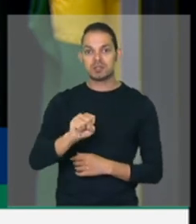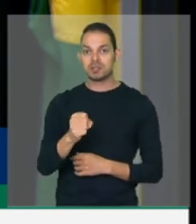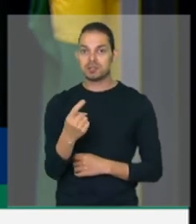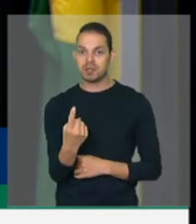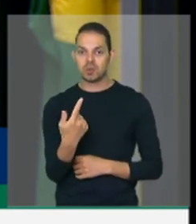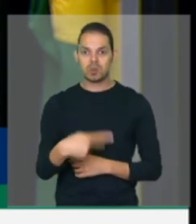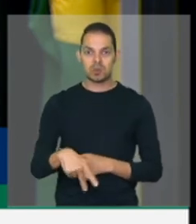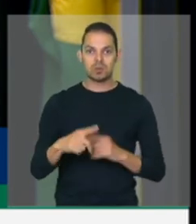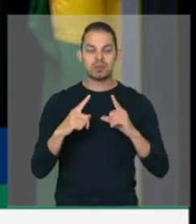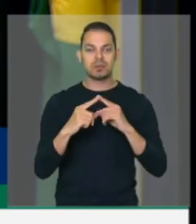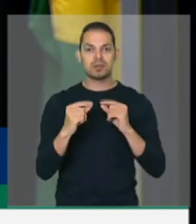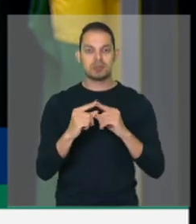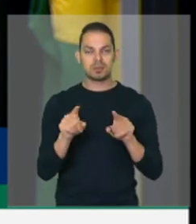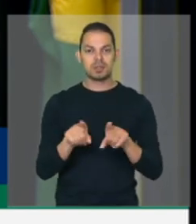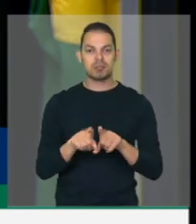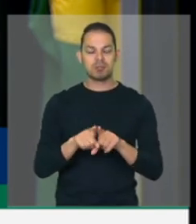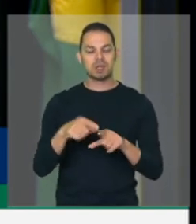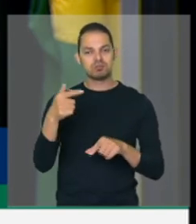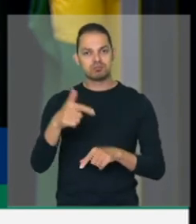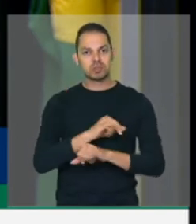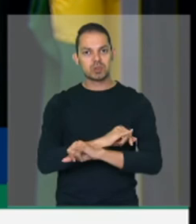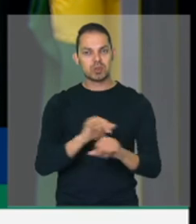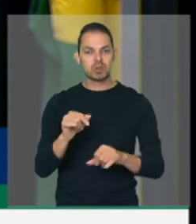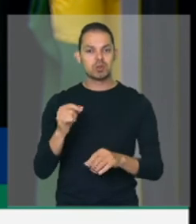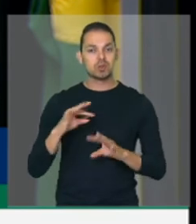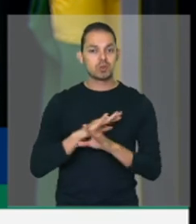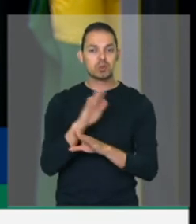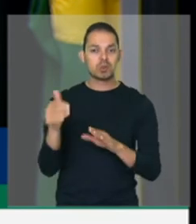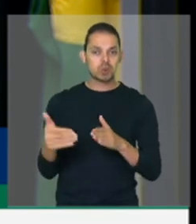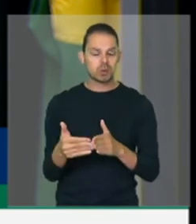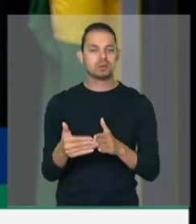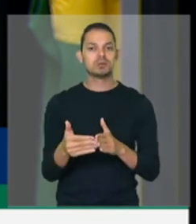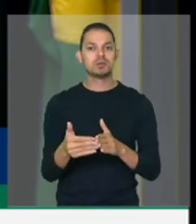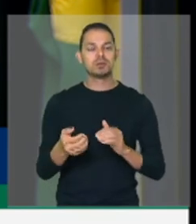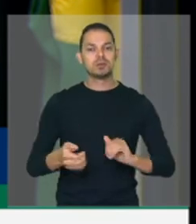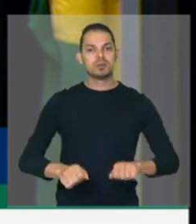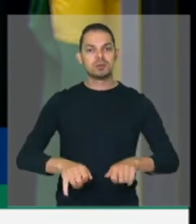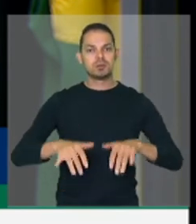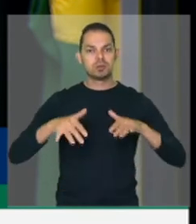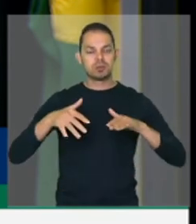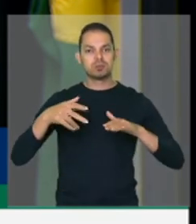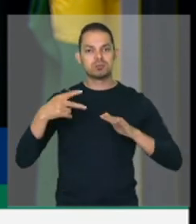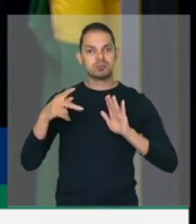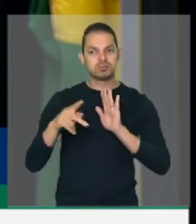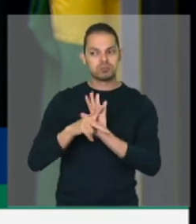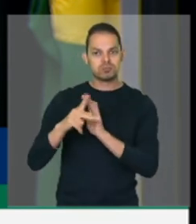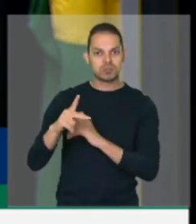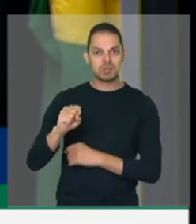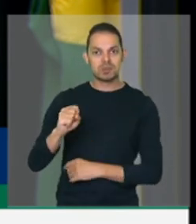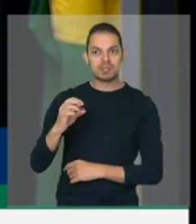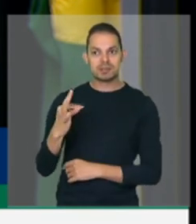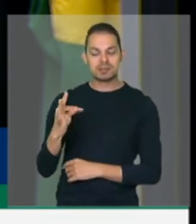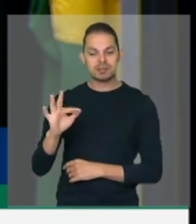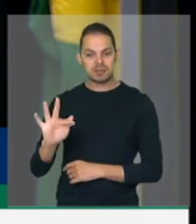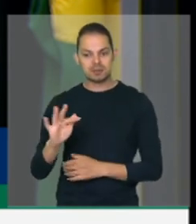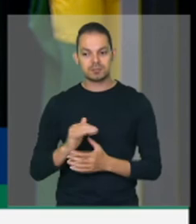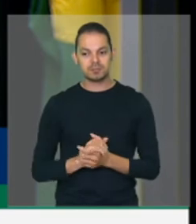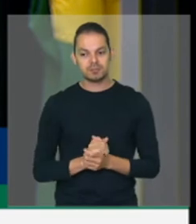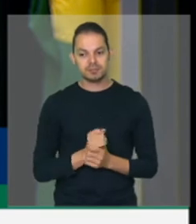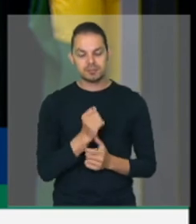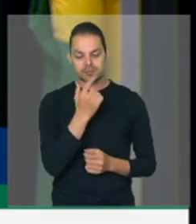4.781-DF e confirmada à unanimidade pelo plenário do Supremo Tribunal